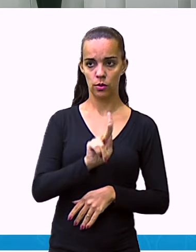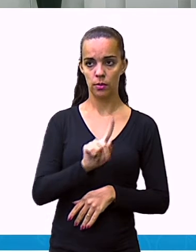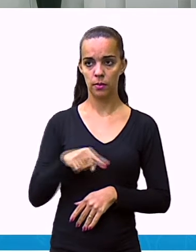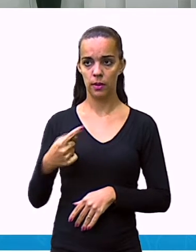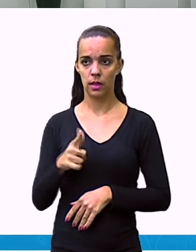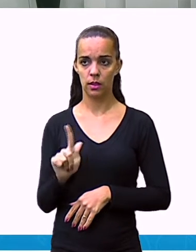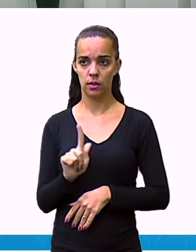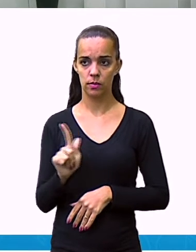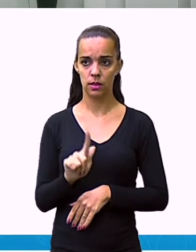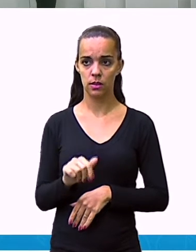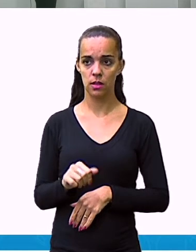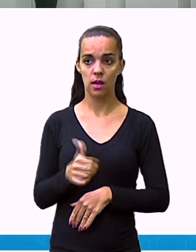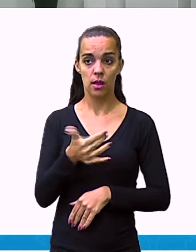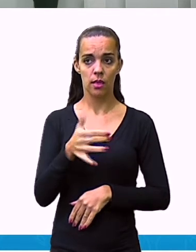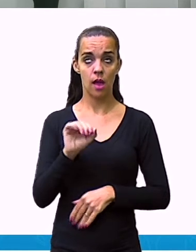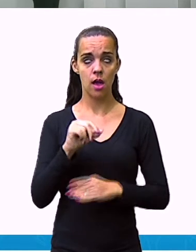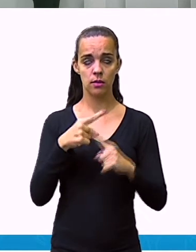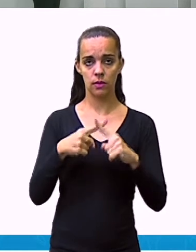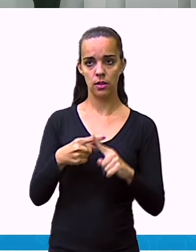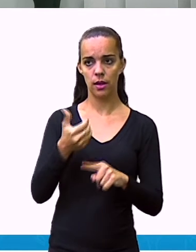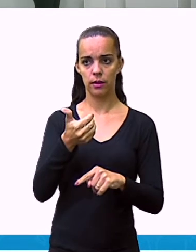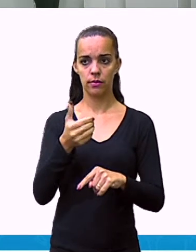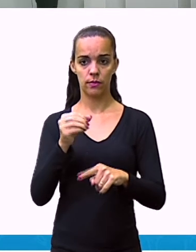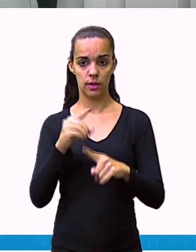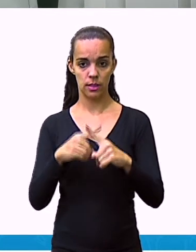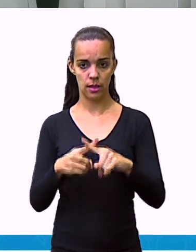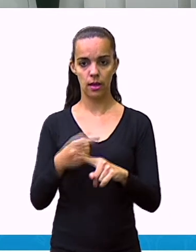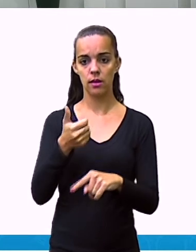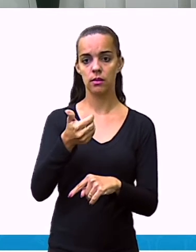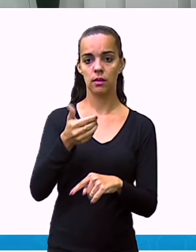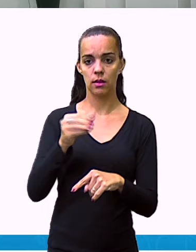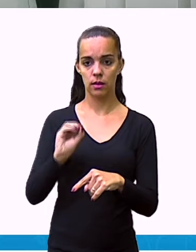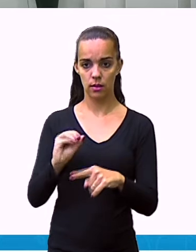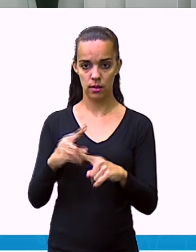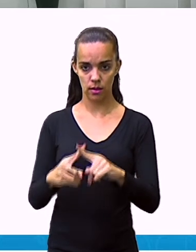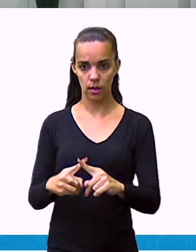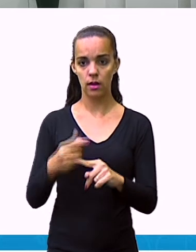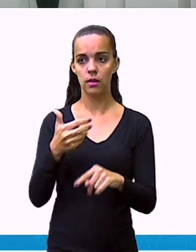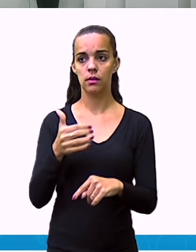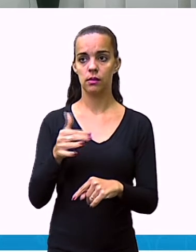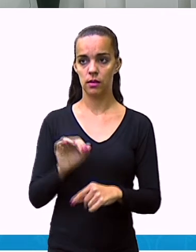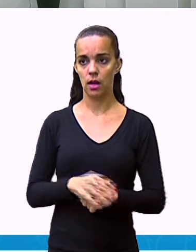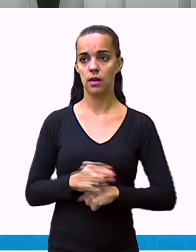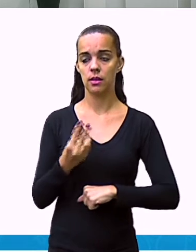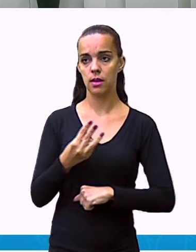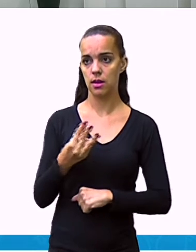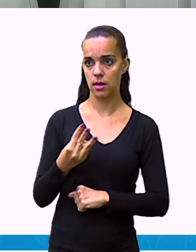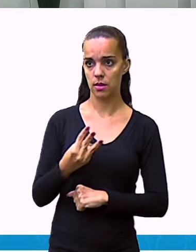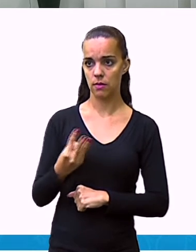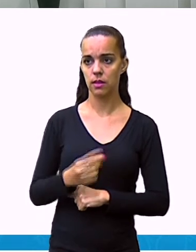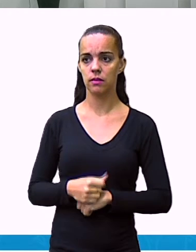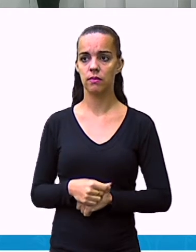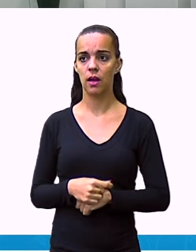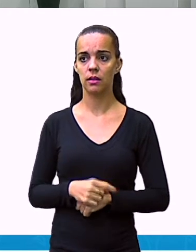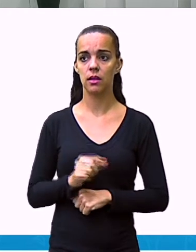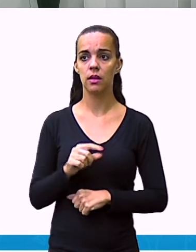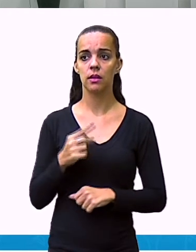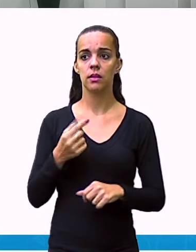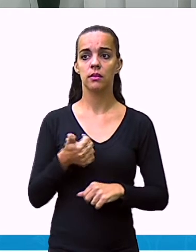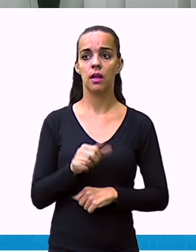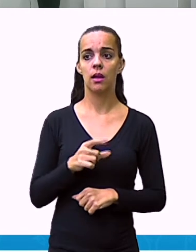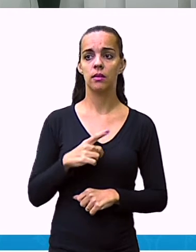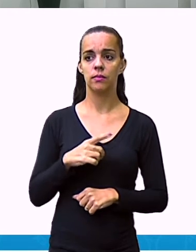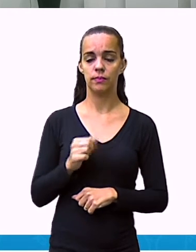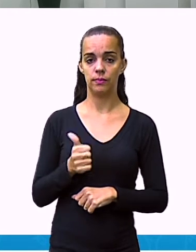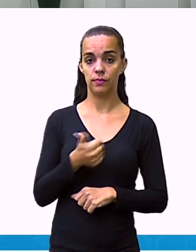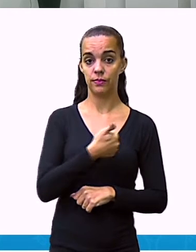eu posso dez vezes dez vezes dez é igual a quanto é igual a coloca um quantos anos eu tenho eu tenho